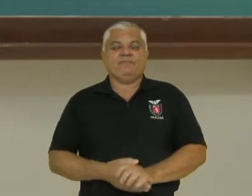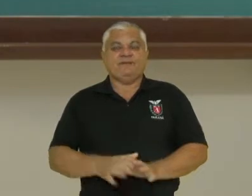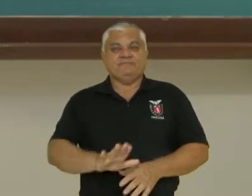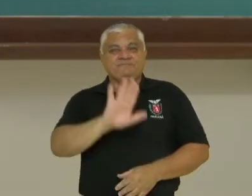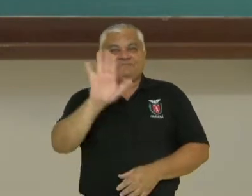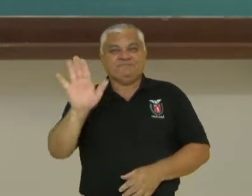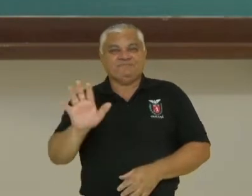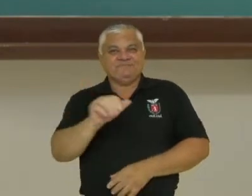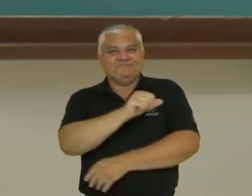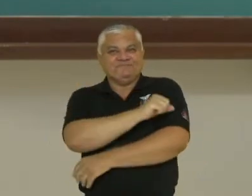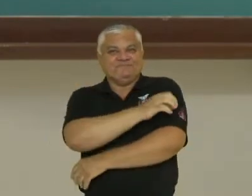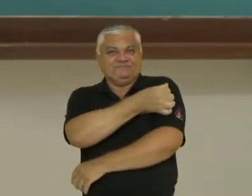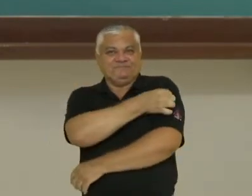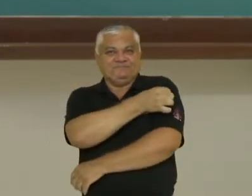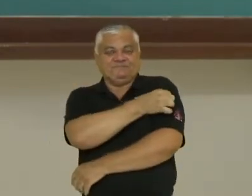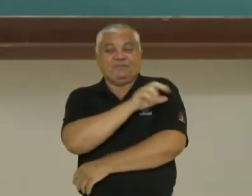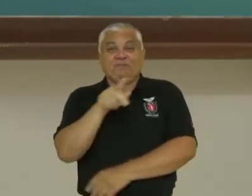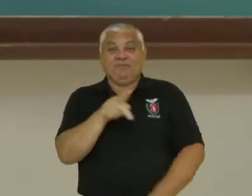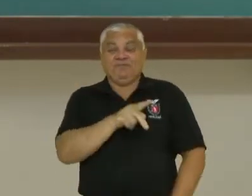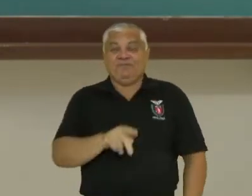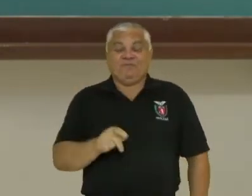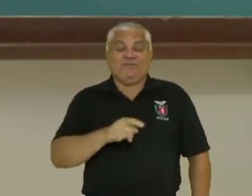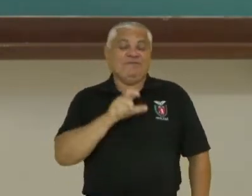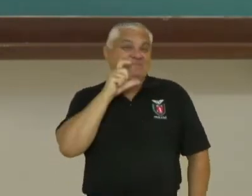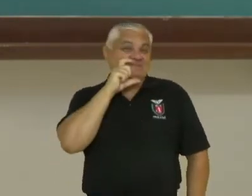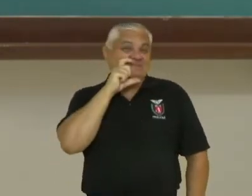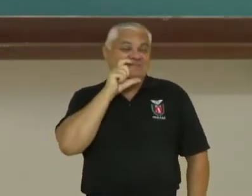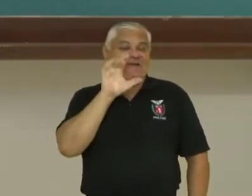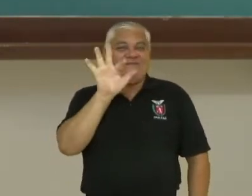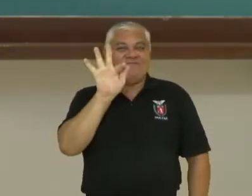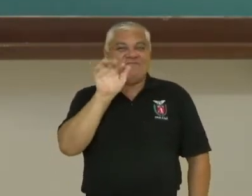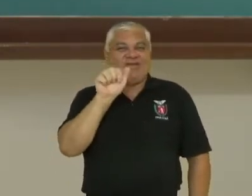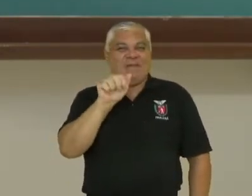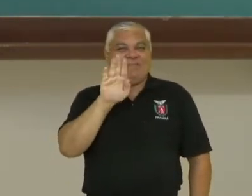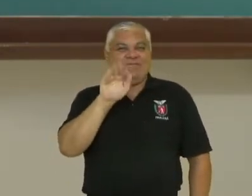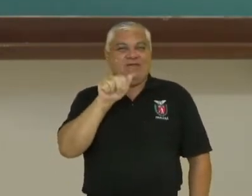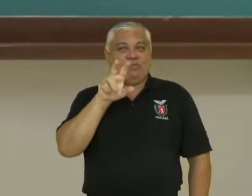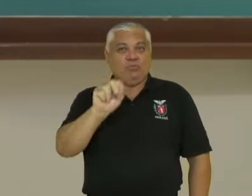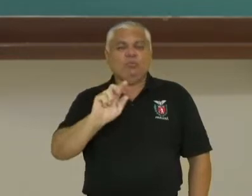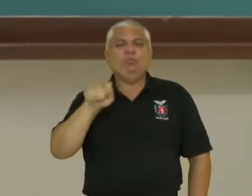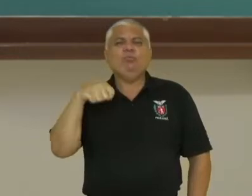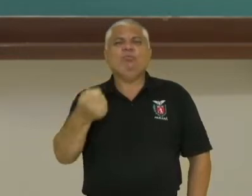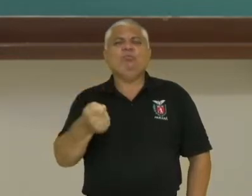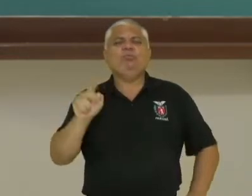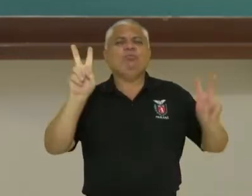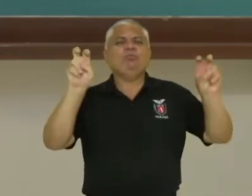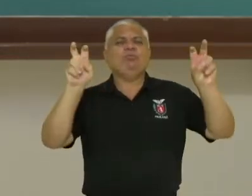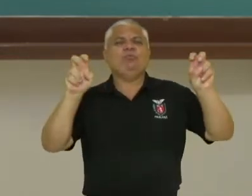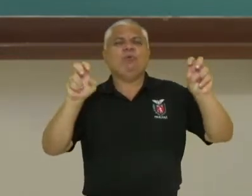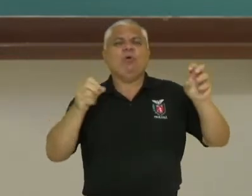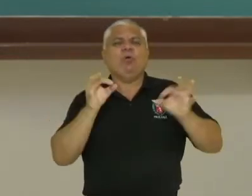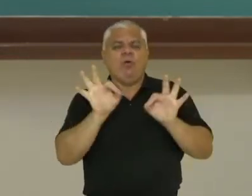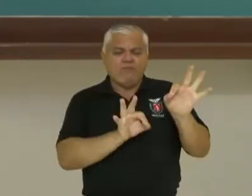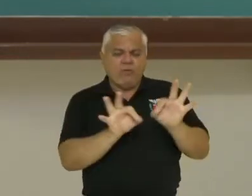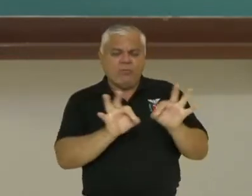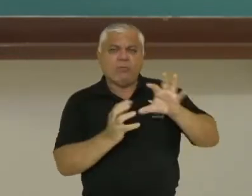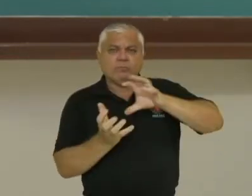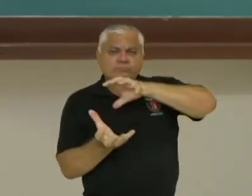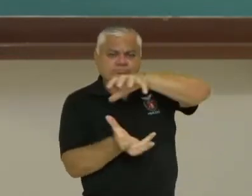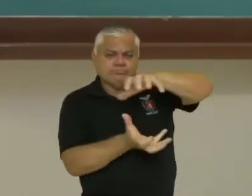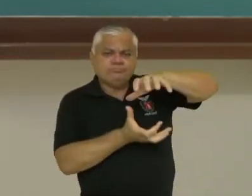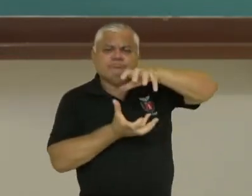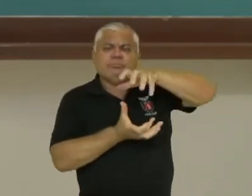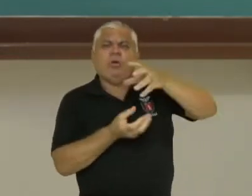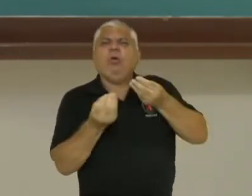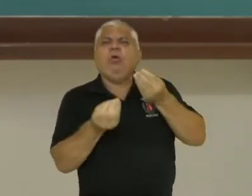Olá, estudantes do sexto ano! Aqui é o professor Fabiano e nessa aula nós vamos falar sobre a formação da Terra. Isso